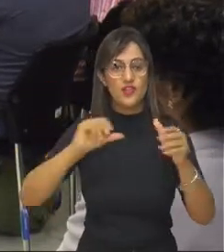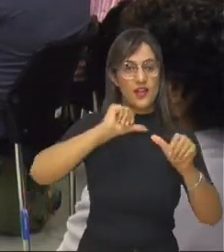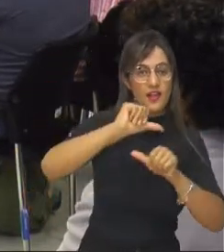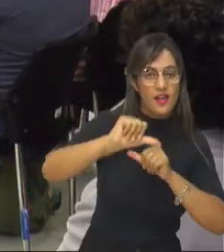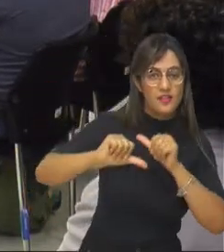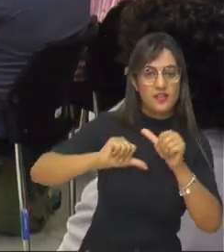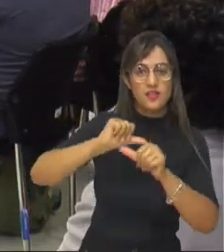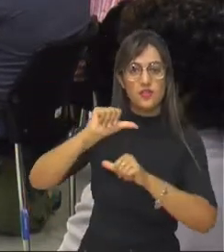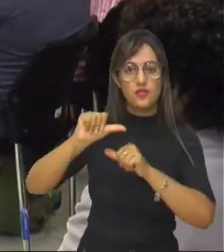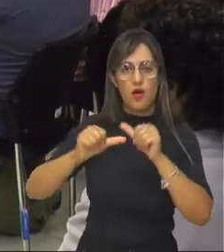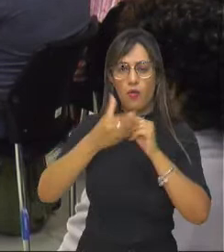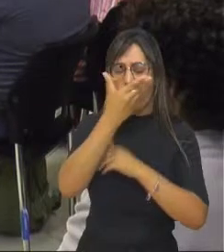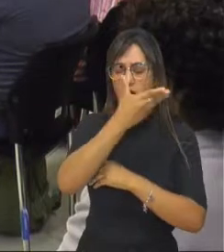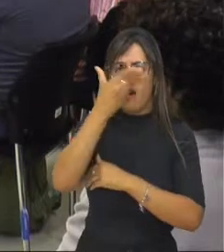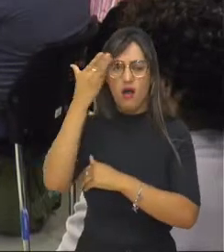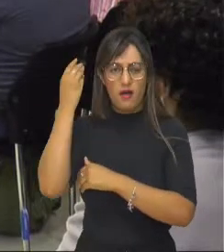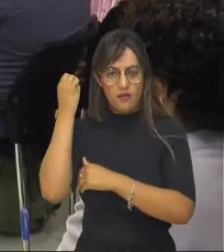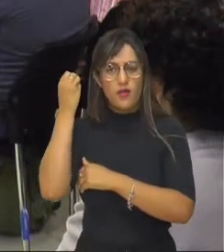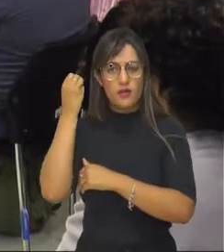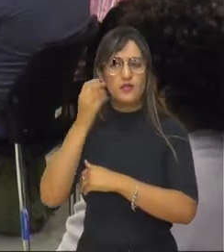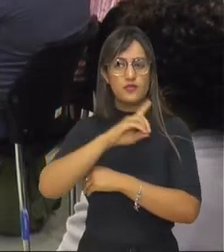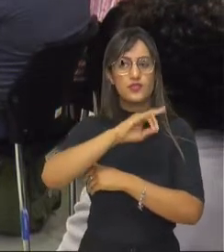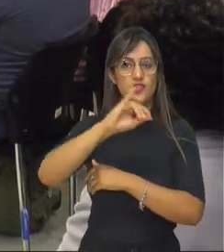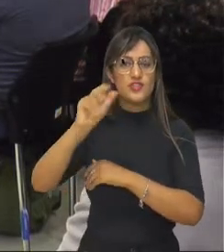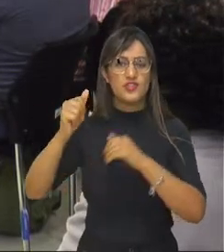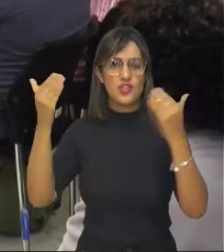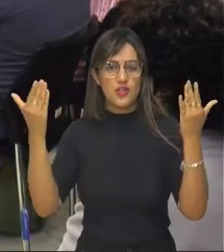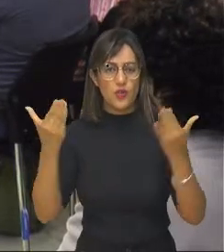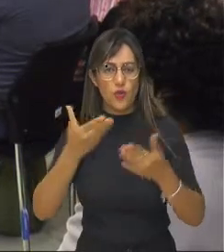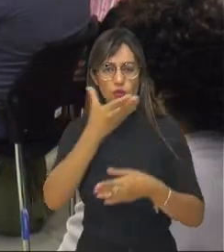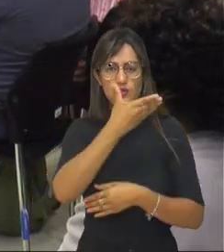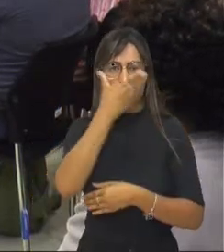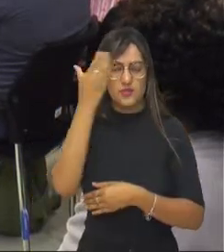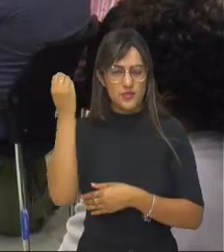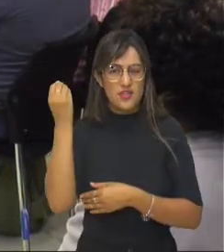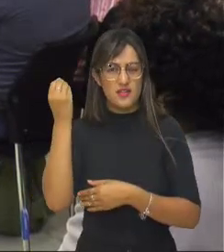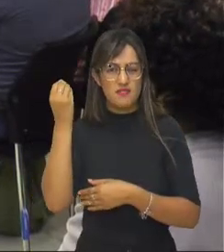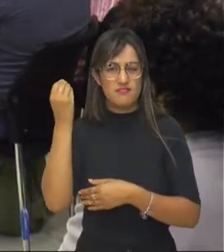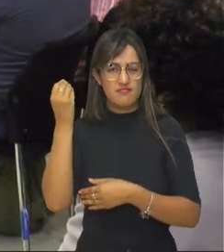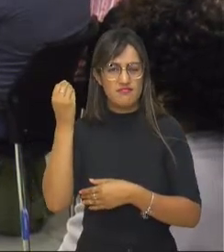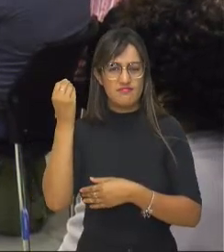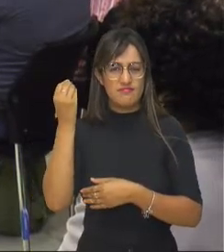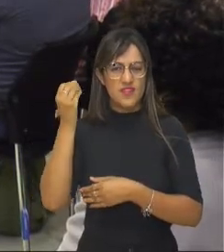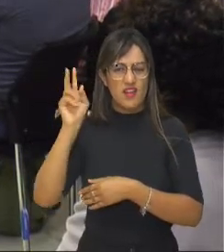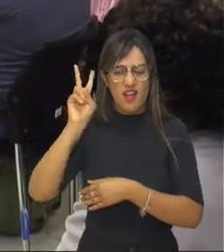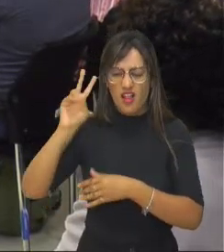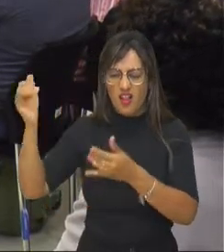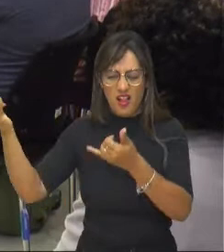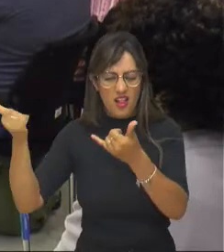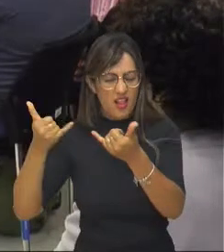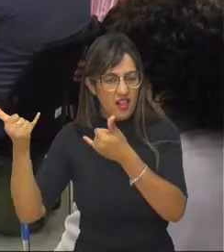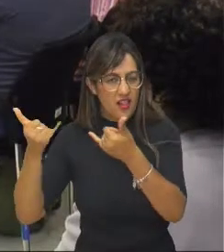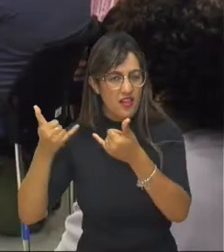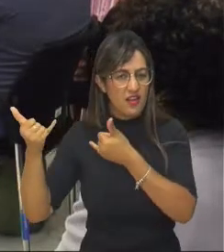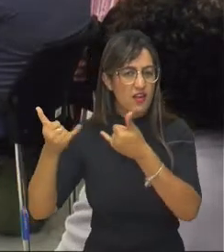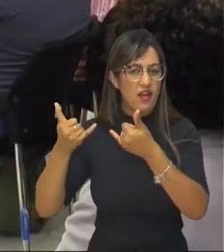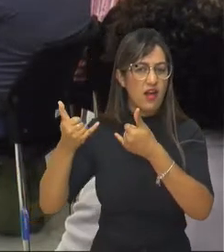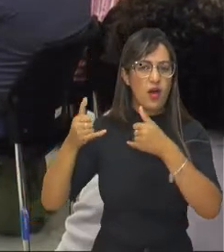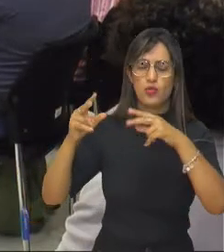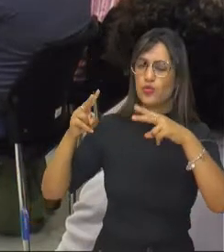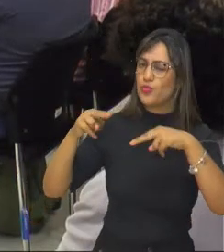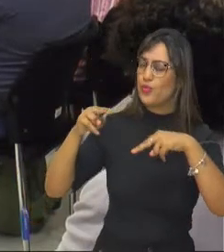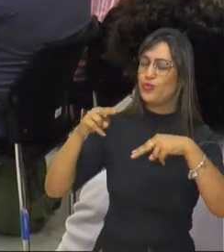foi esquecido. No dia de hoje, resgato aquilo que supostamente nos contaram nunca ter